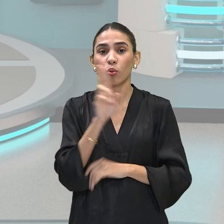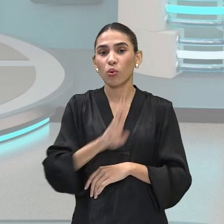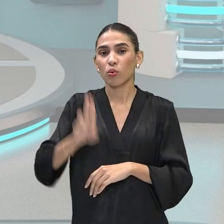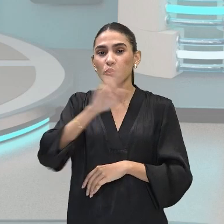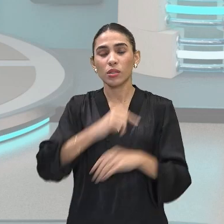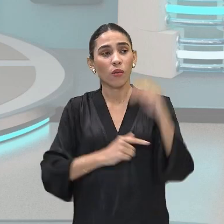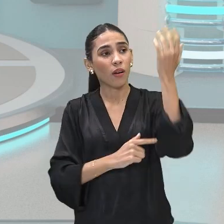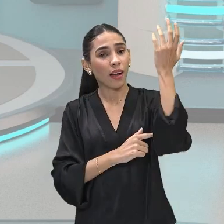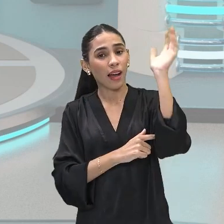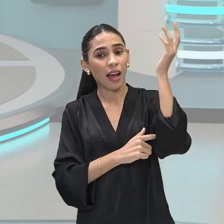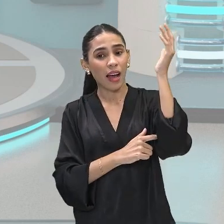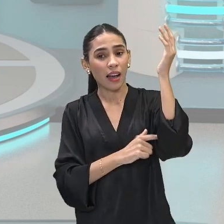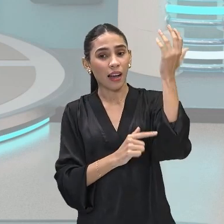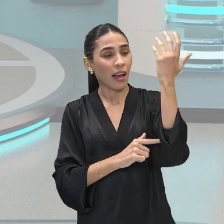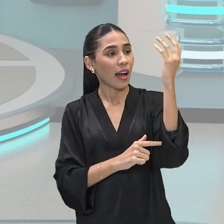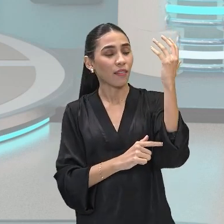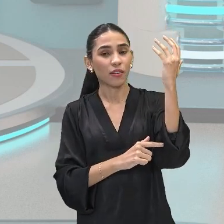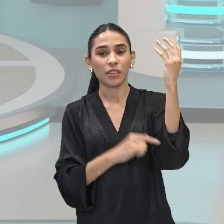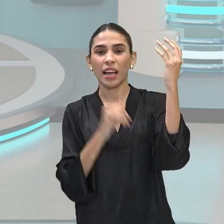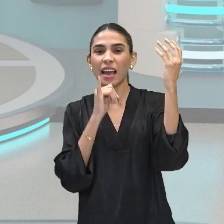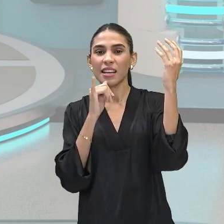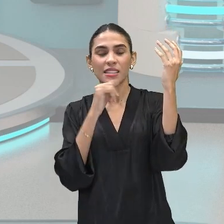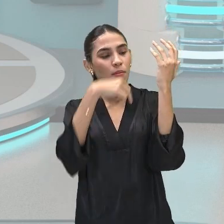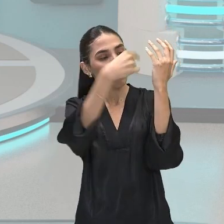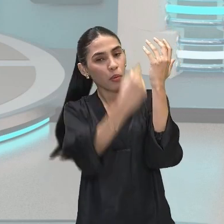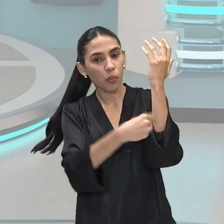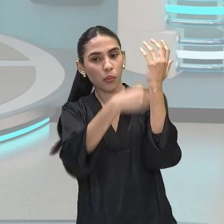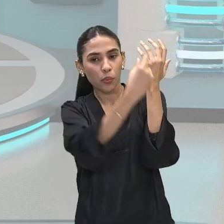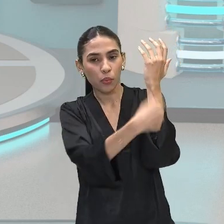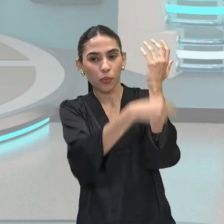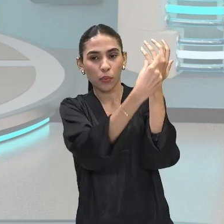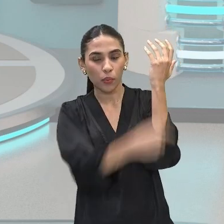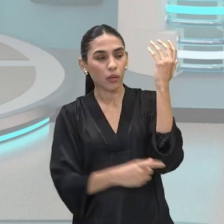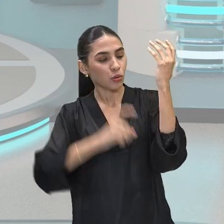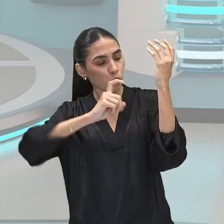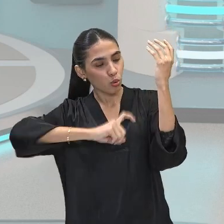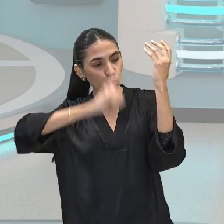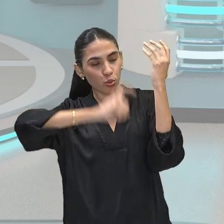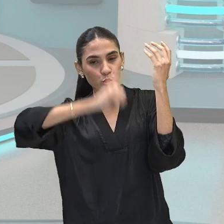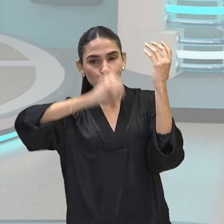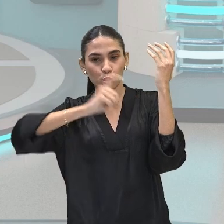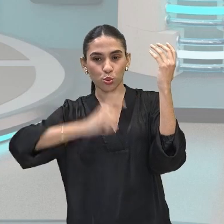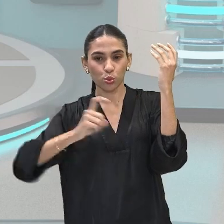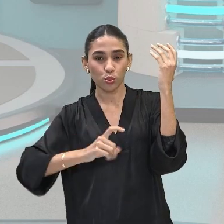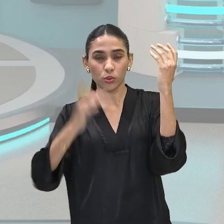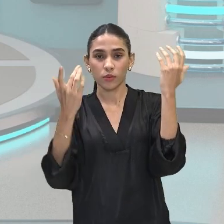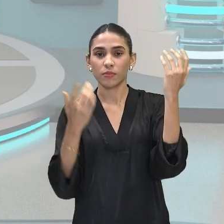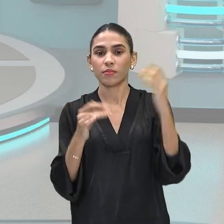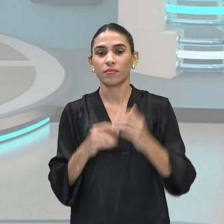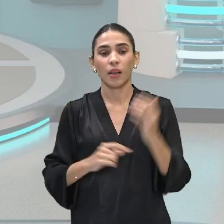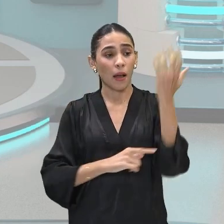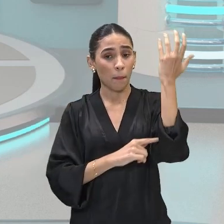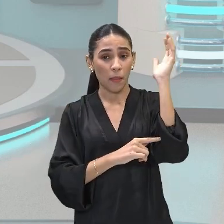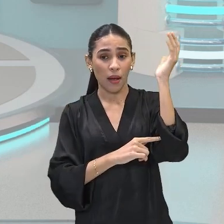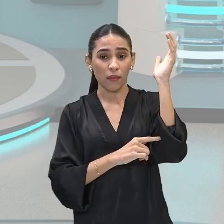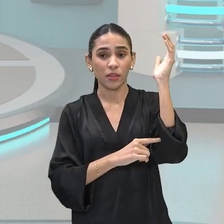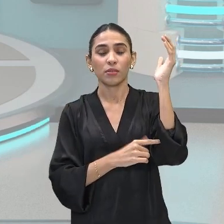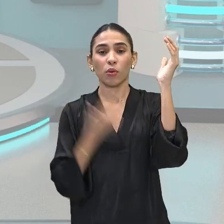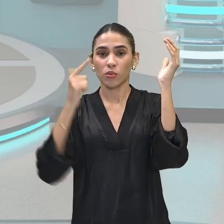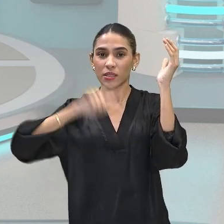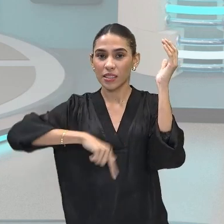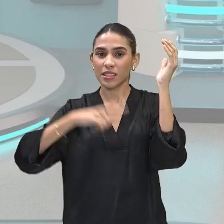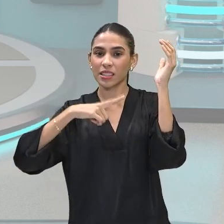se fossem cabelos e fazem, né, um grafite embaixo de um rosto de uma pessoa, como se aquela árvore fosse o cabelo, e